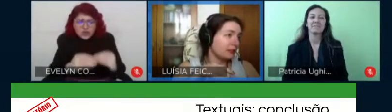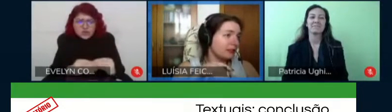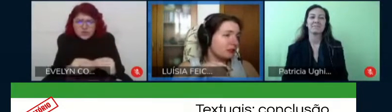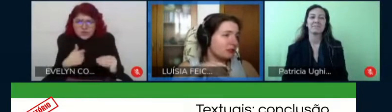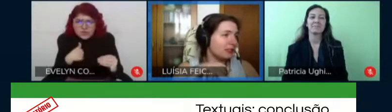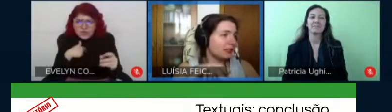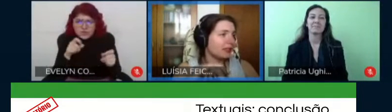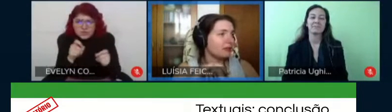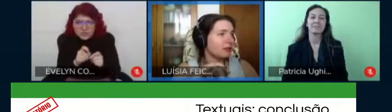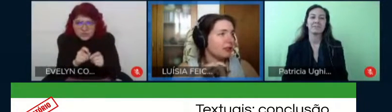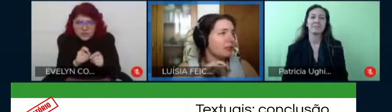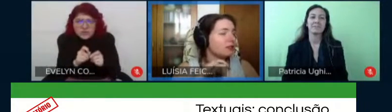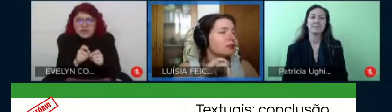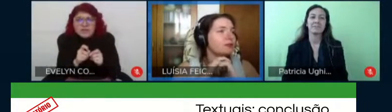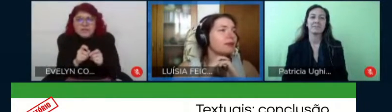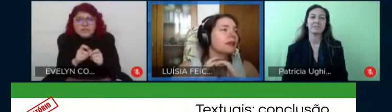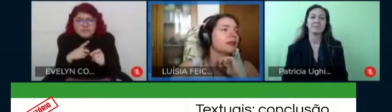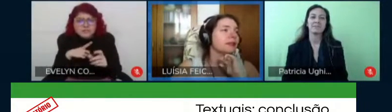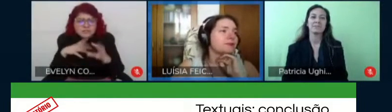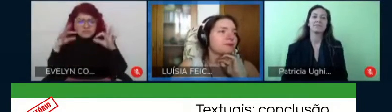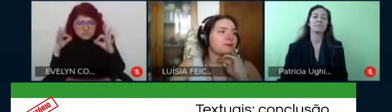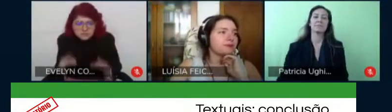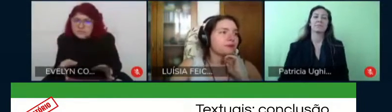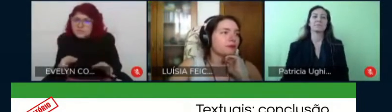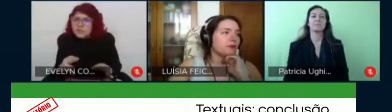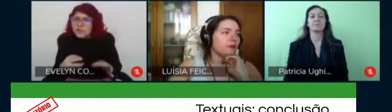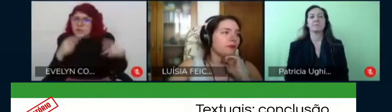e as hipóteses que eu tinha lá no início.